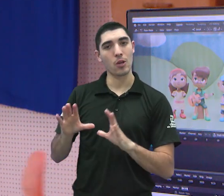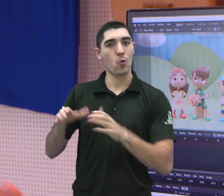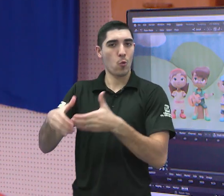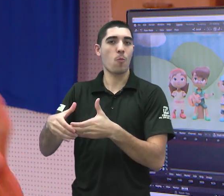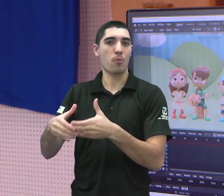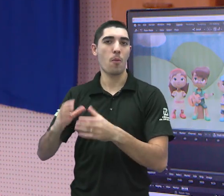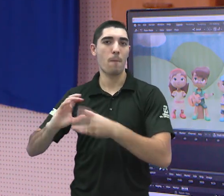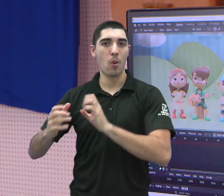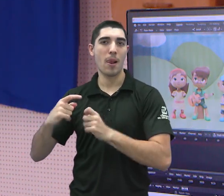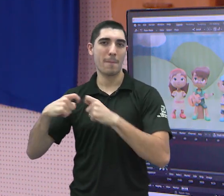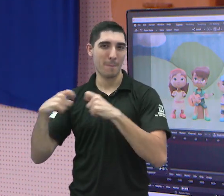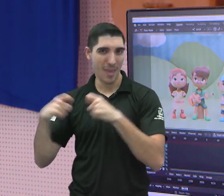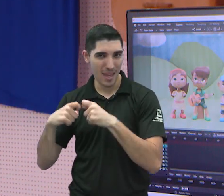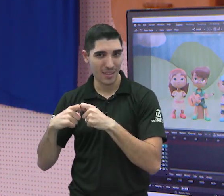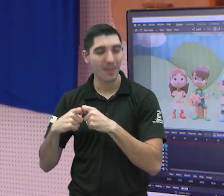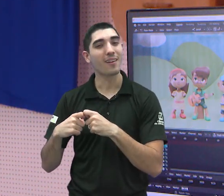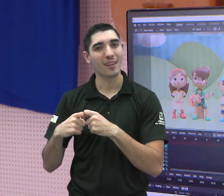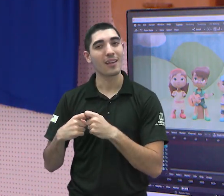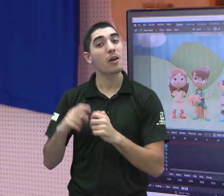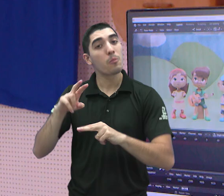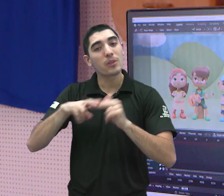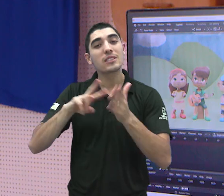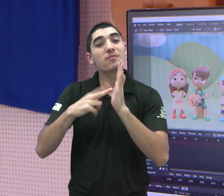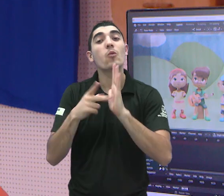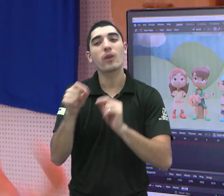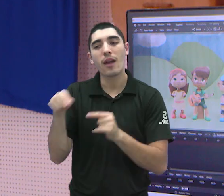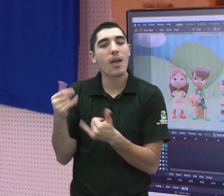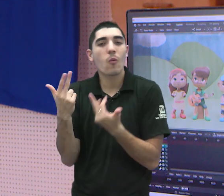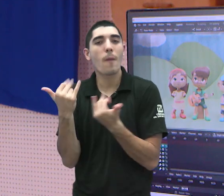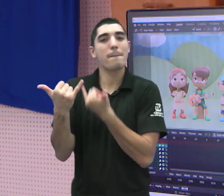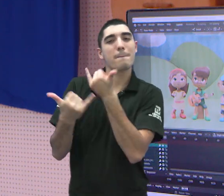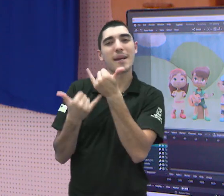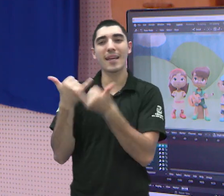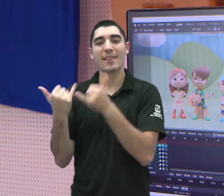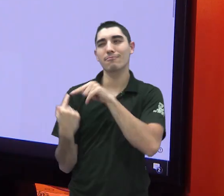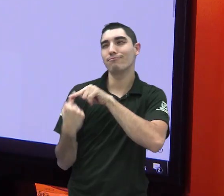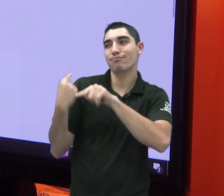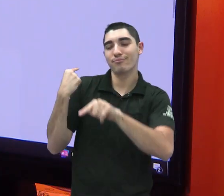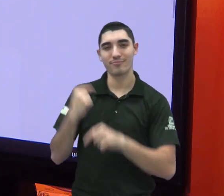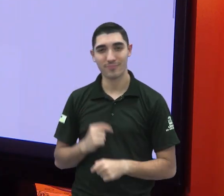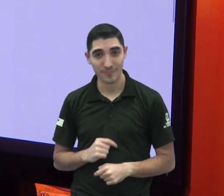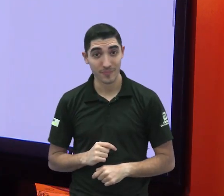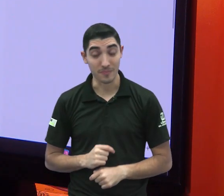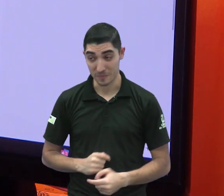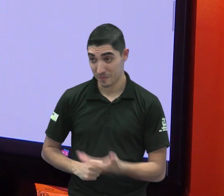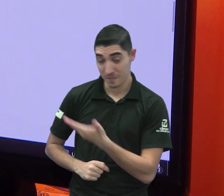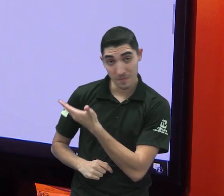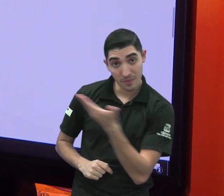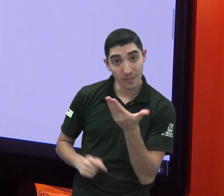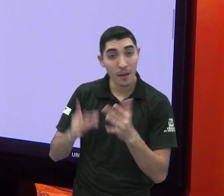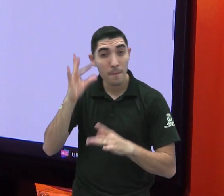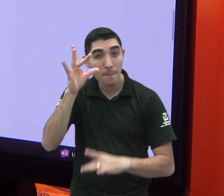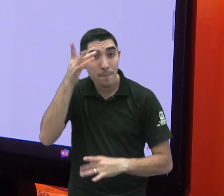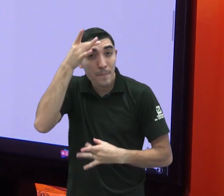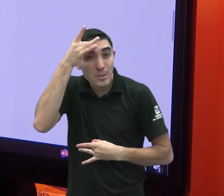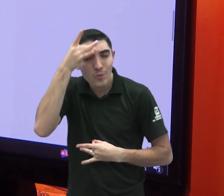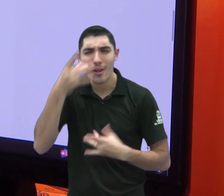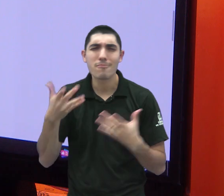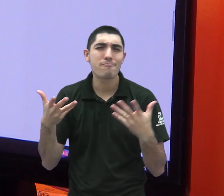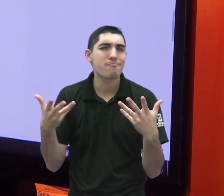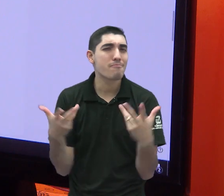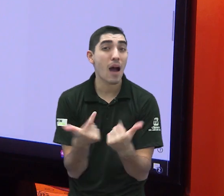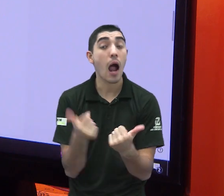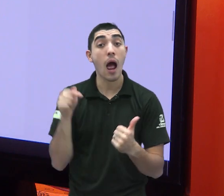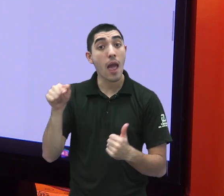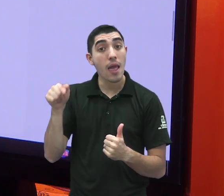inclusive o nome Bola de Meia, né? Vem um pouco disso, né? Dessas brincadeiras antigas que se faziam, né? As adoráveis personagens